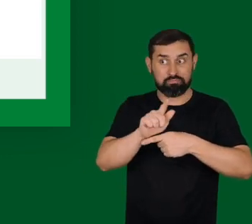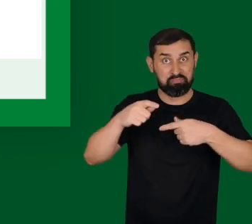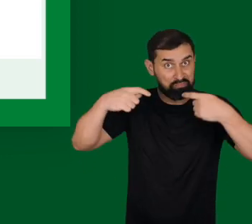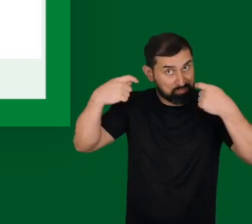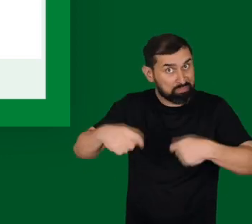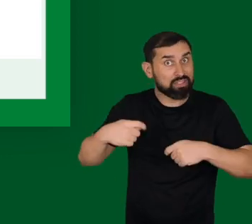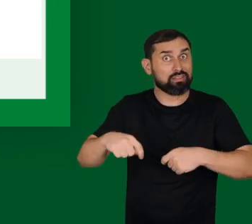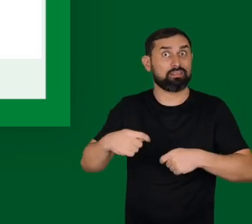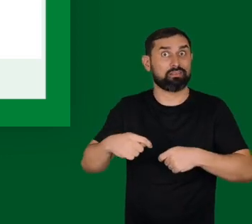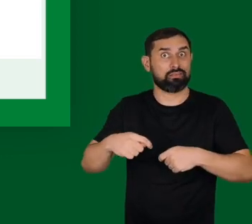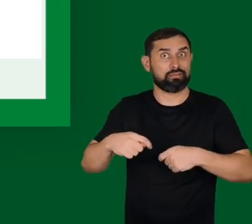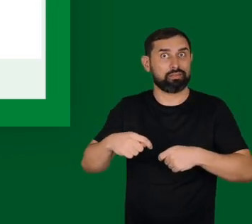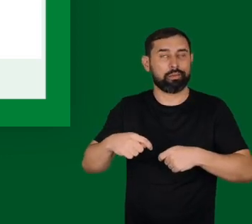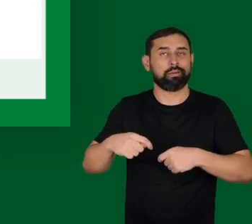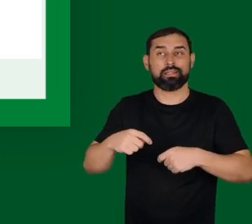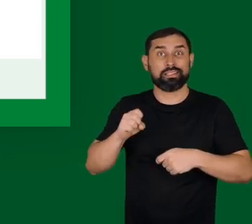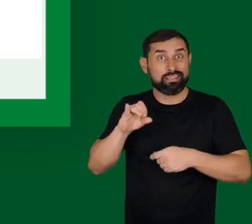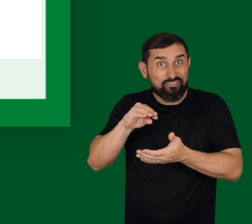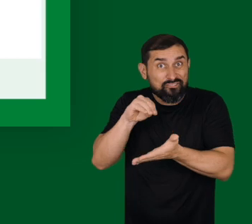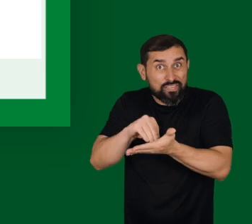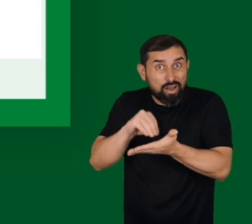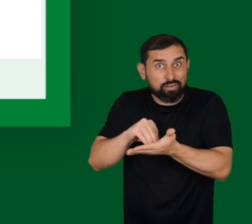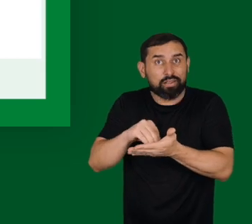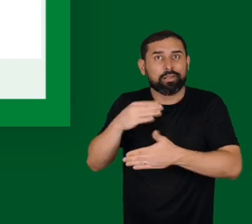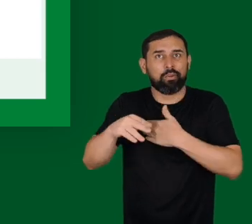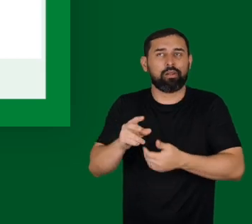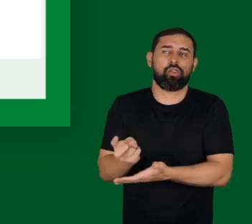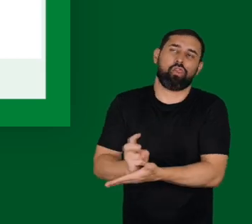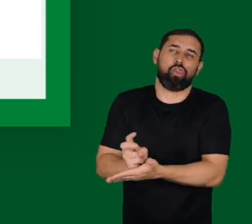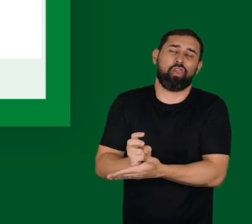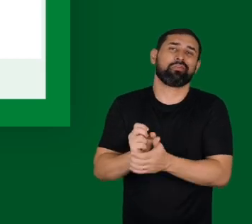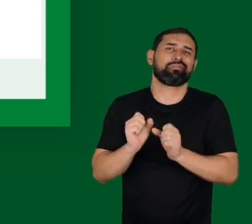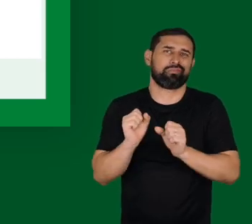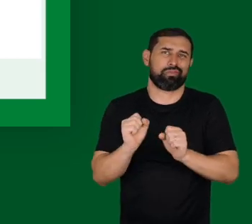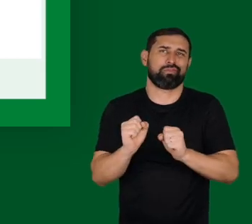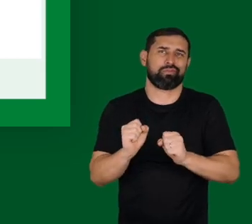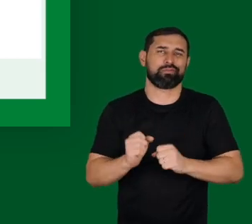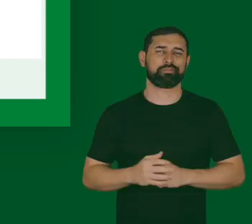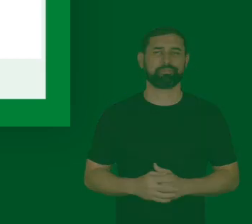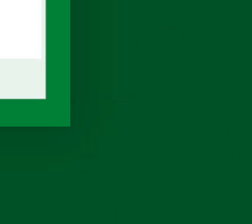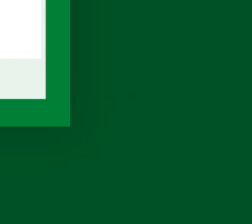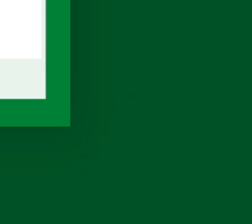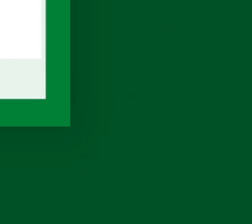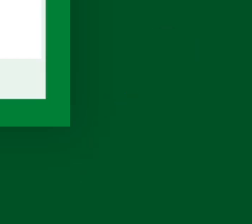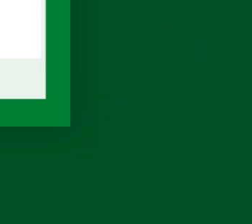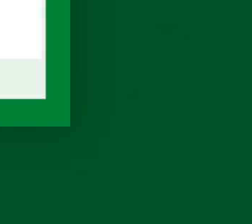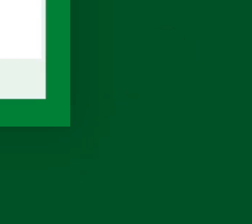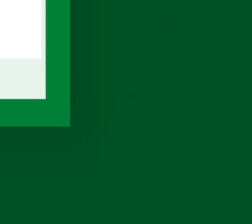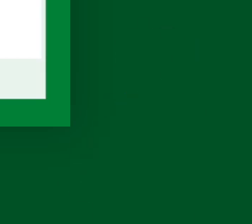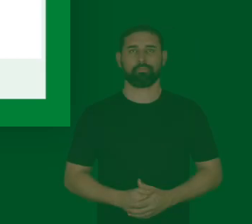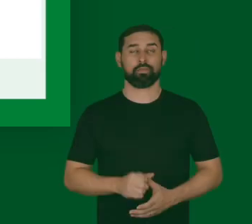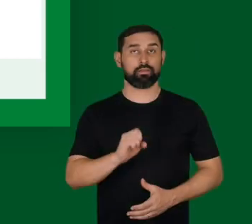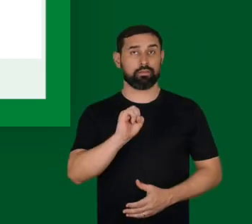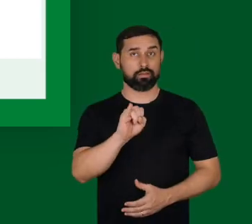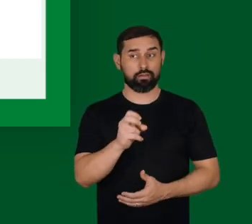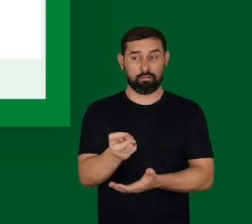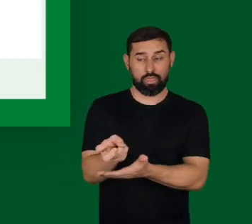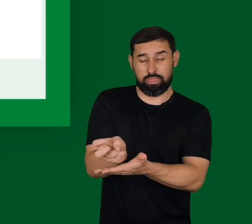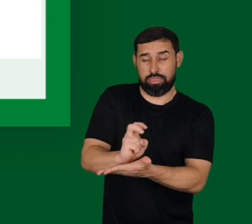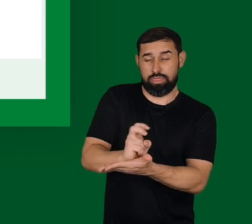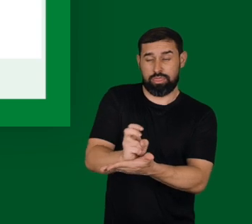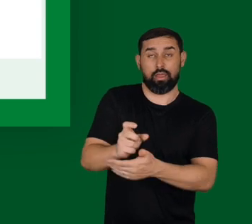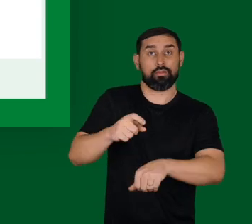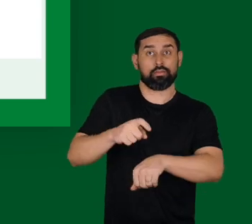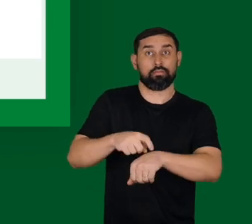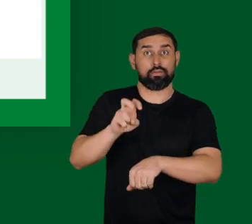no minimamente com o oxímetro, o ideal é com monitor cardíaco de 3 pontas, né? Oxigênio terapia